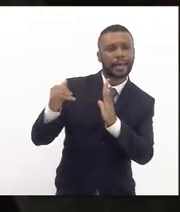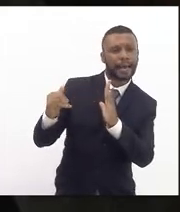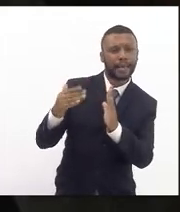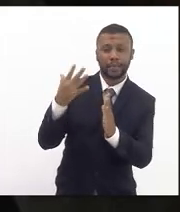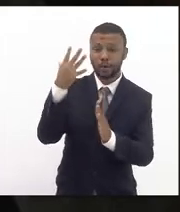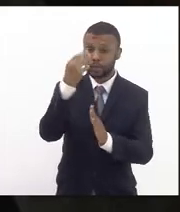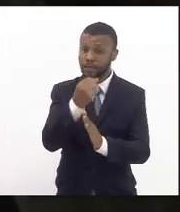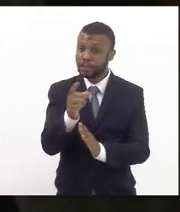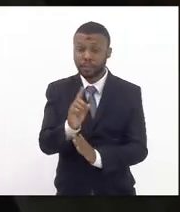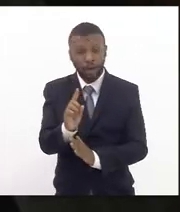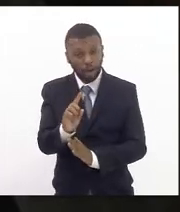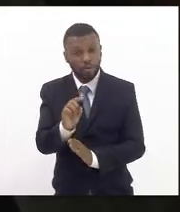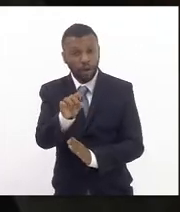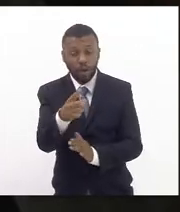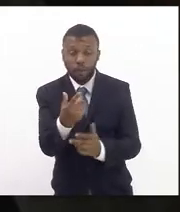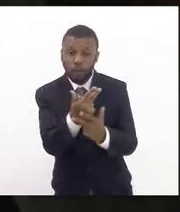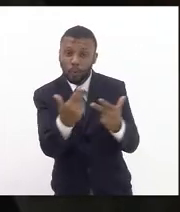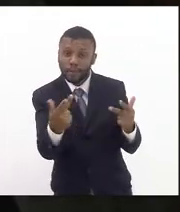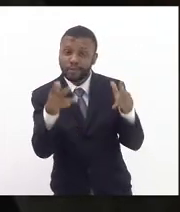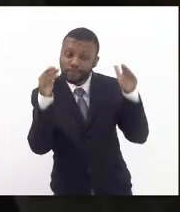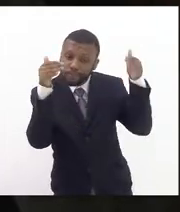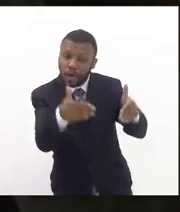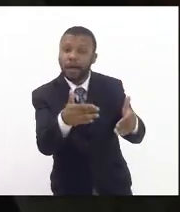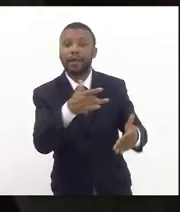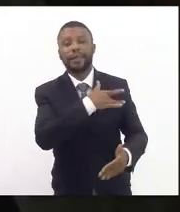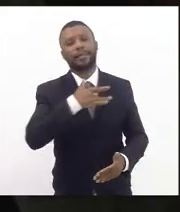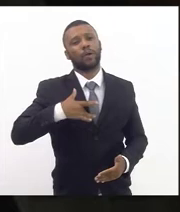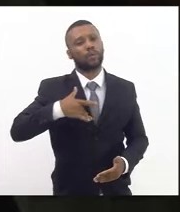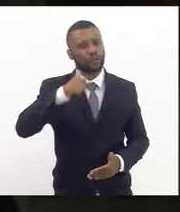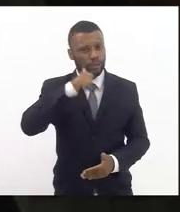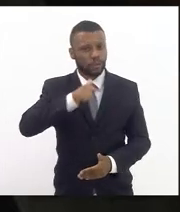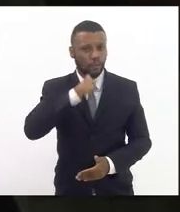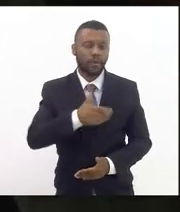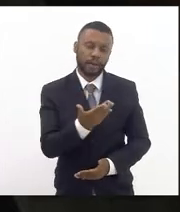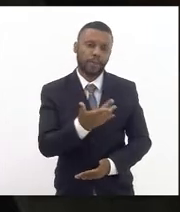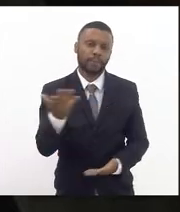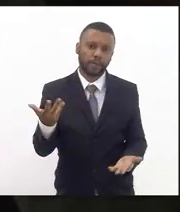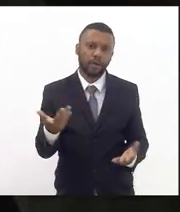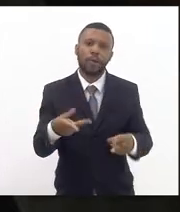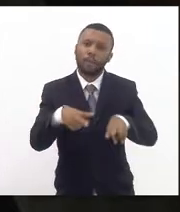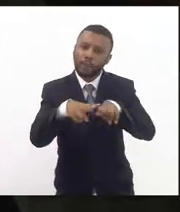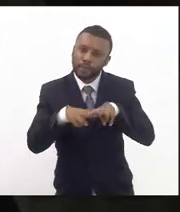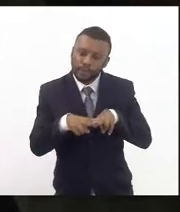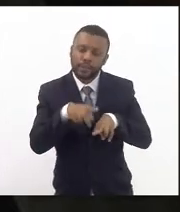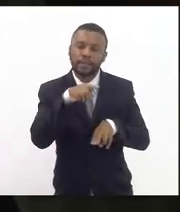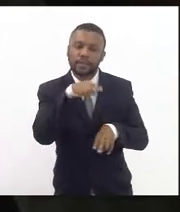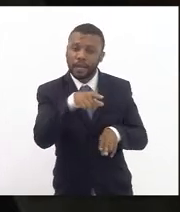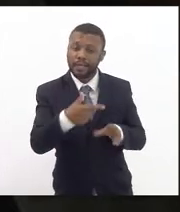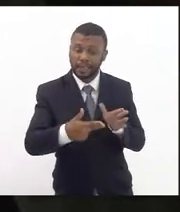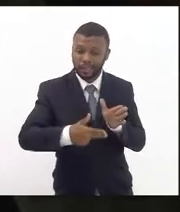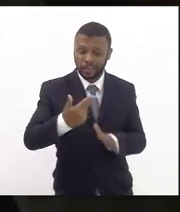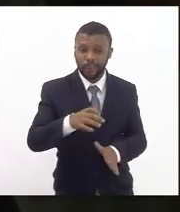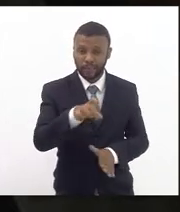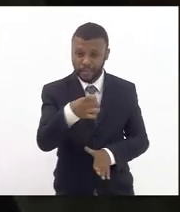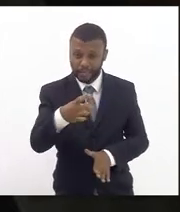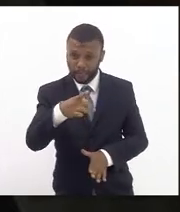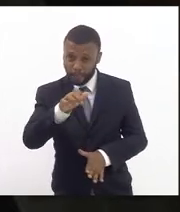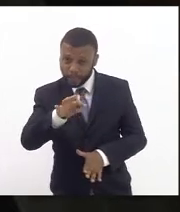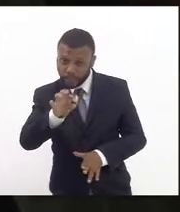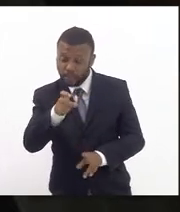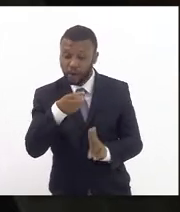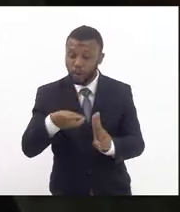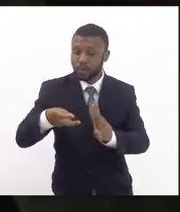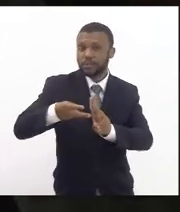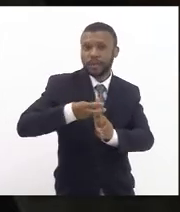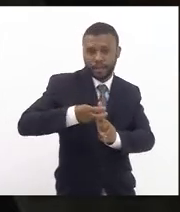da mulher. E, como tal, ela deve ser custeada pelo SUS,